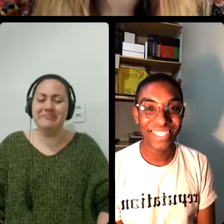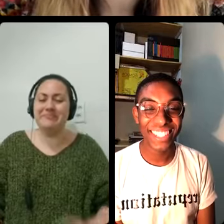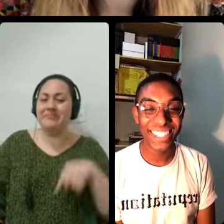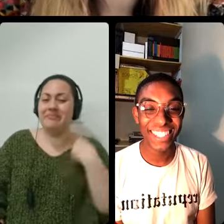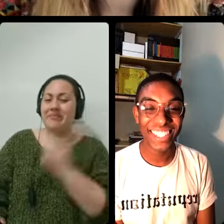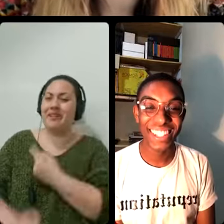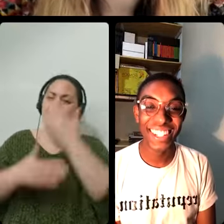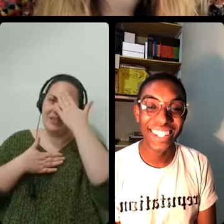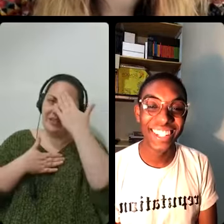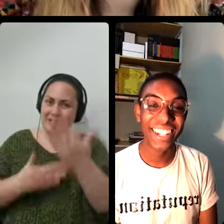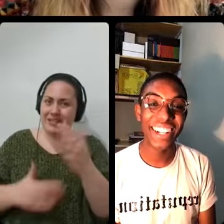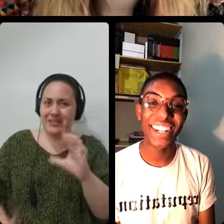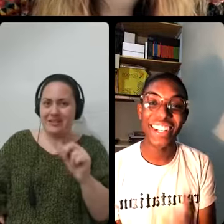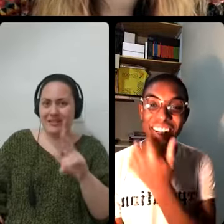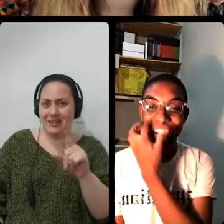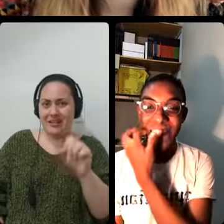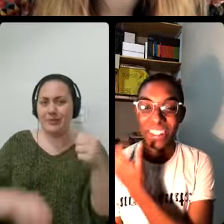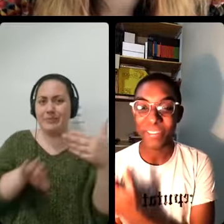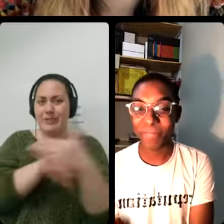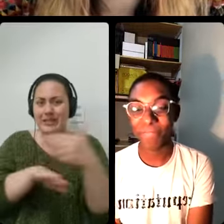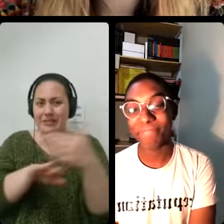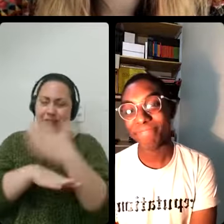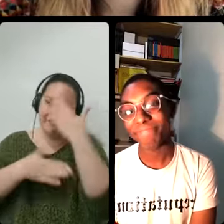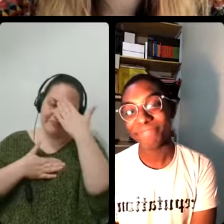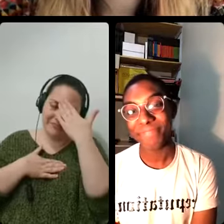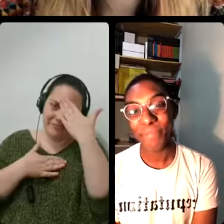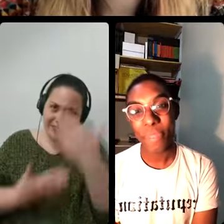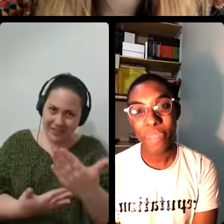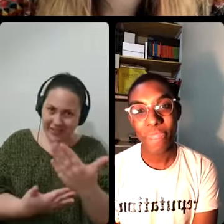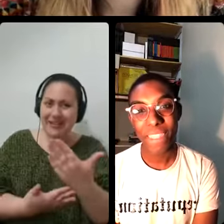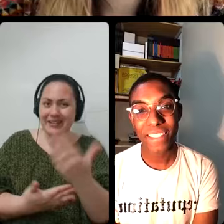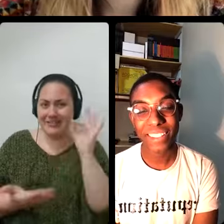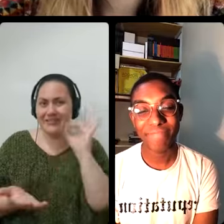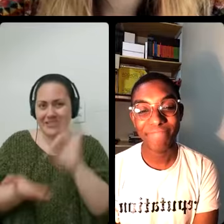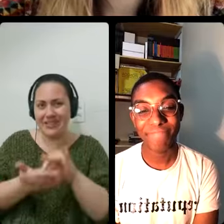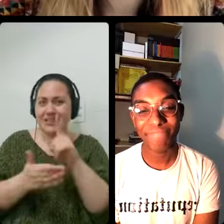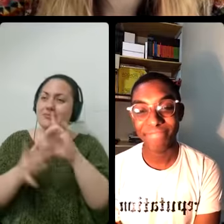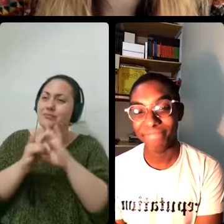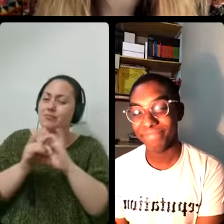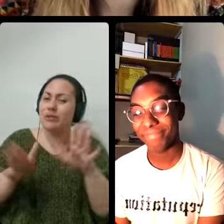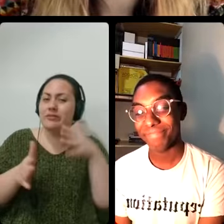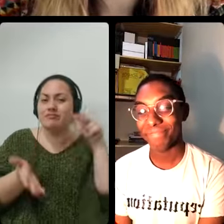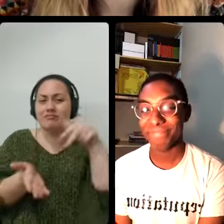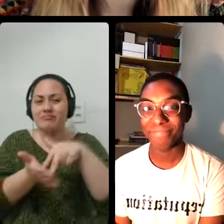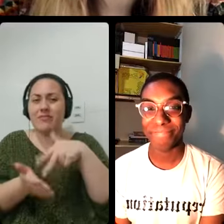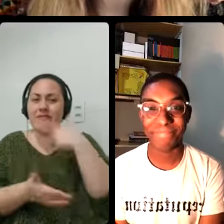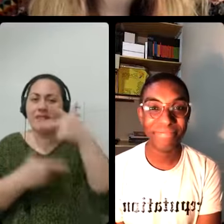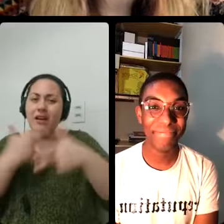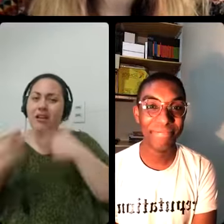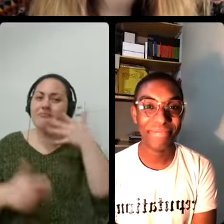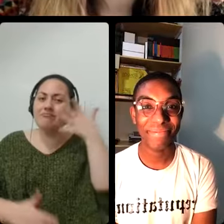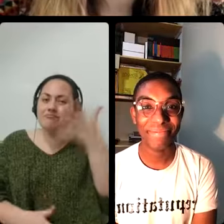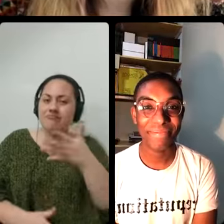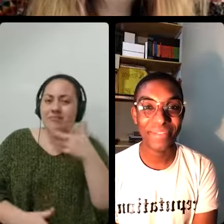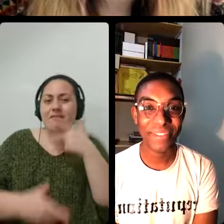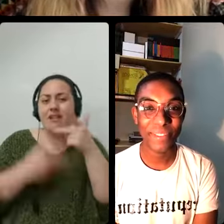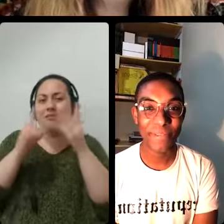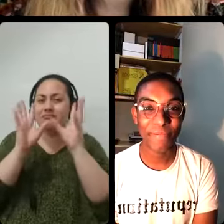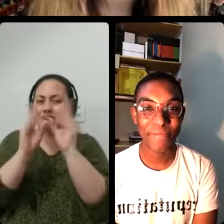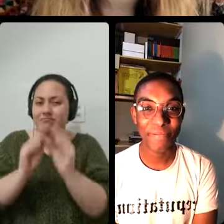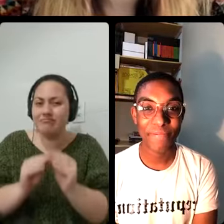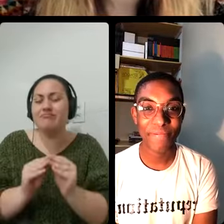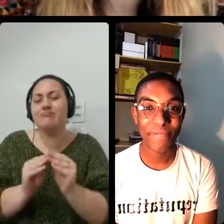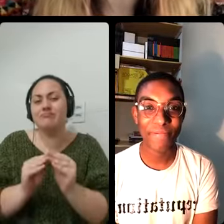agradece a tua participação, Carlos. Muito obrigada, viu, pela disposição e por ter vindo aqui, falado um pouco sobre esse